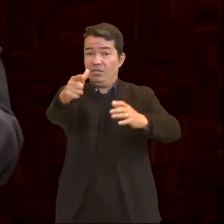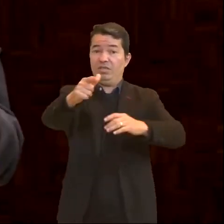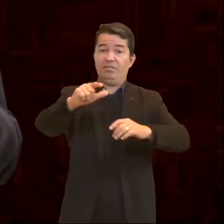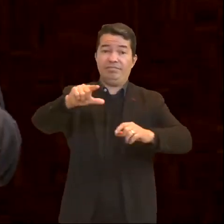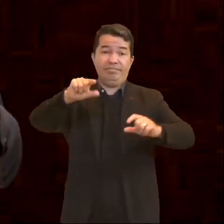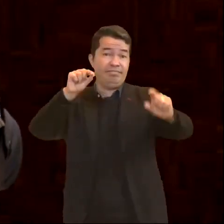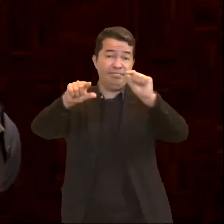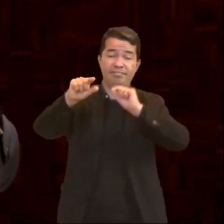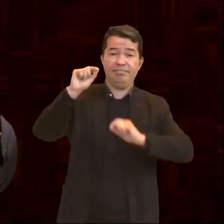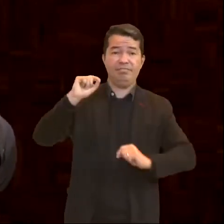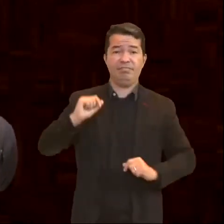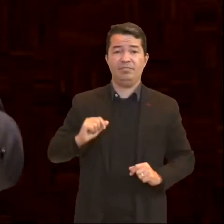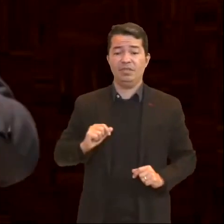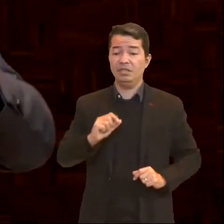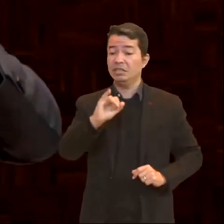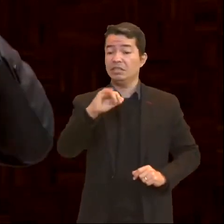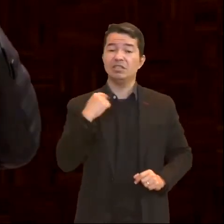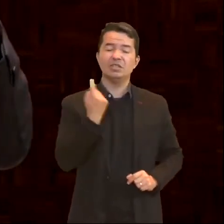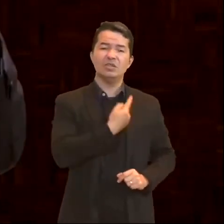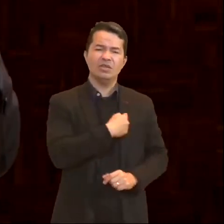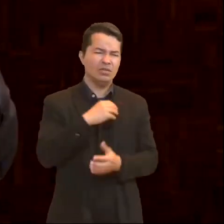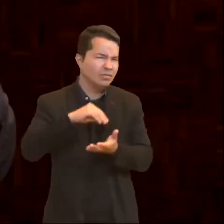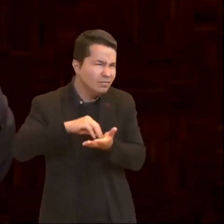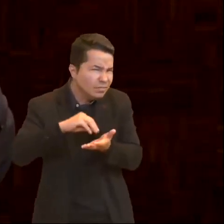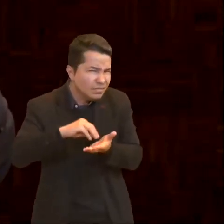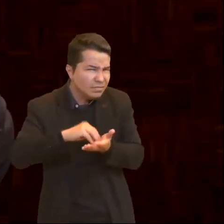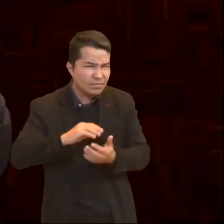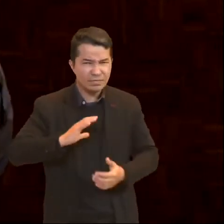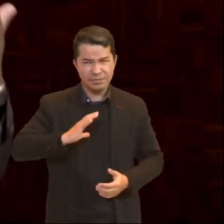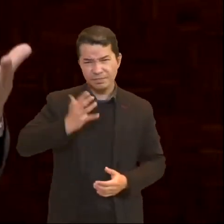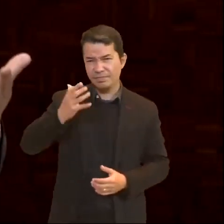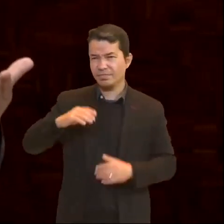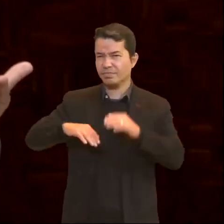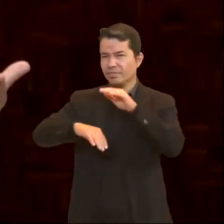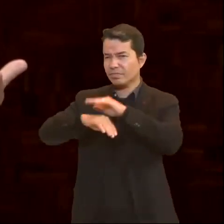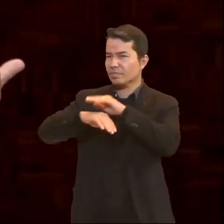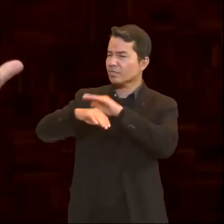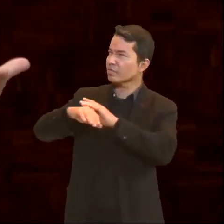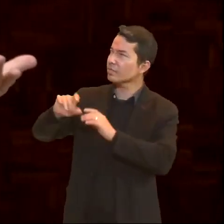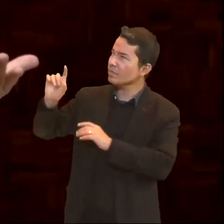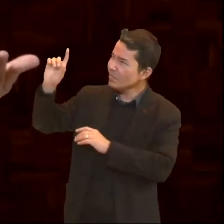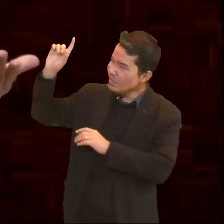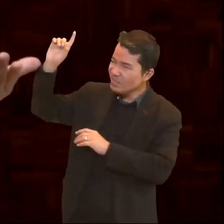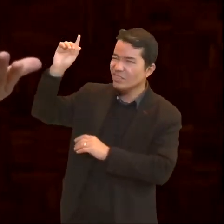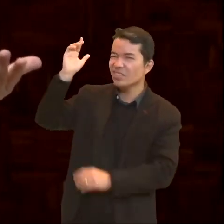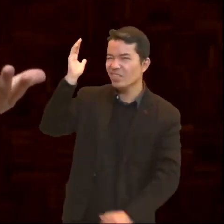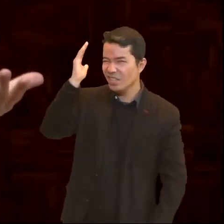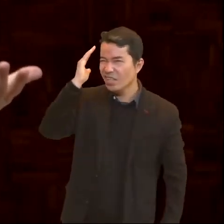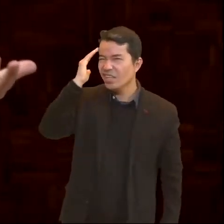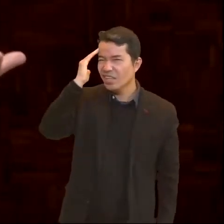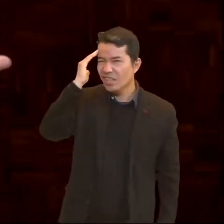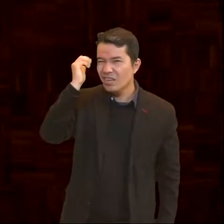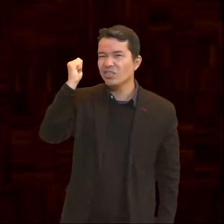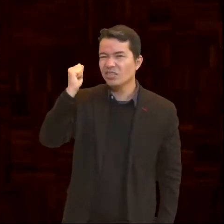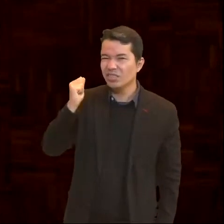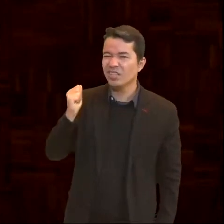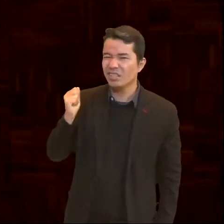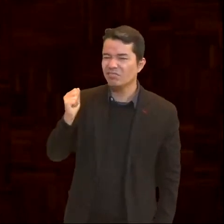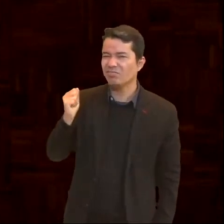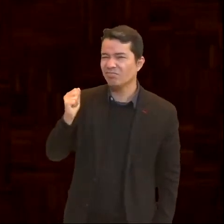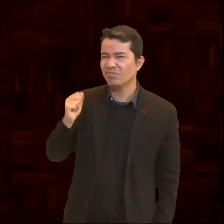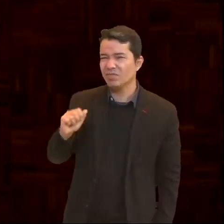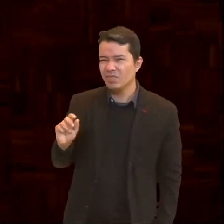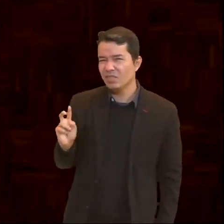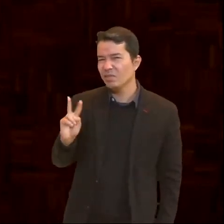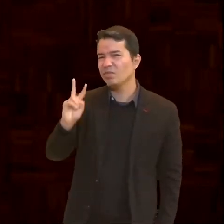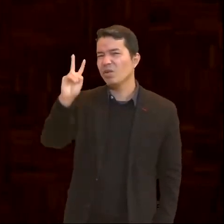E enquanto a gente não tem a coragem de tomar a nossa decisão, de dizer, Senhor, eu sei que esses valores são